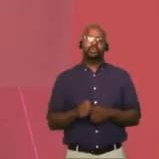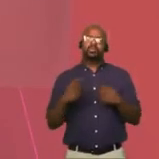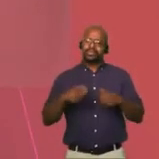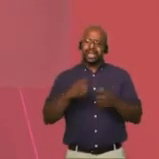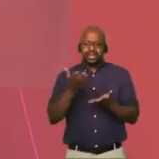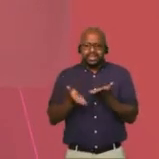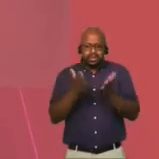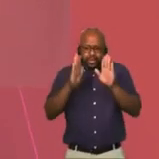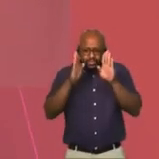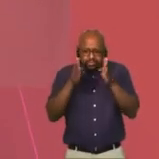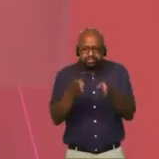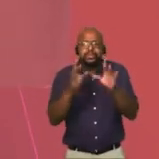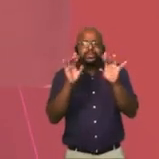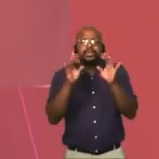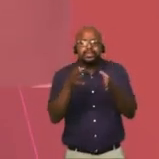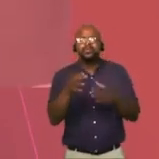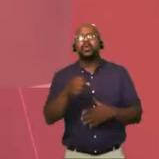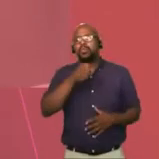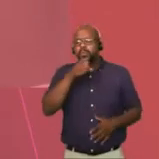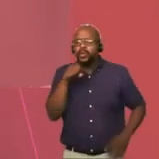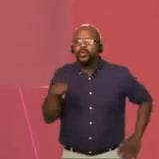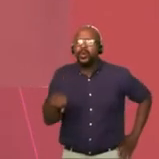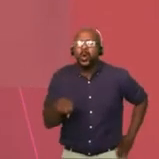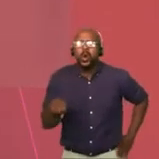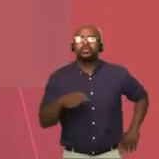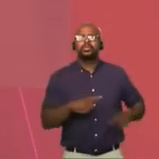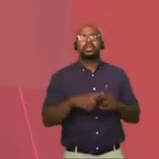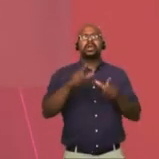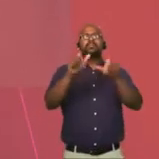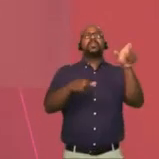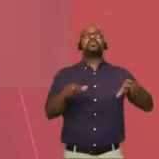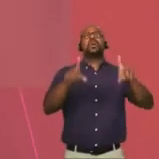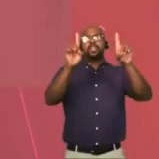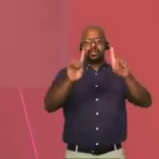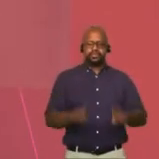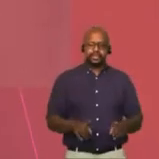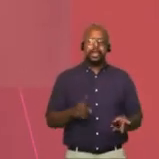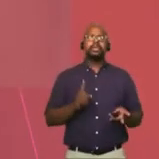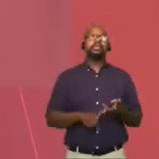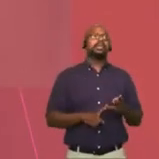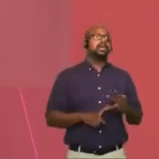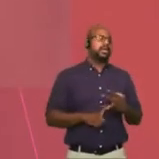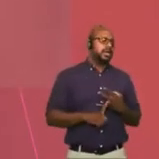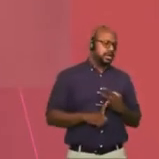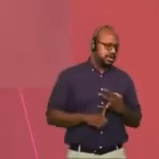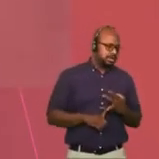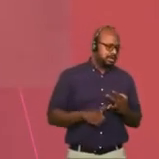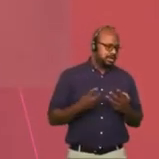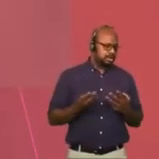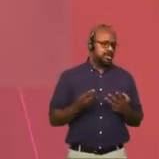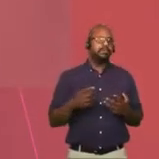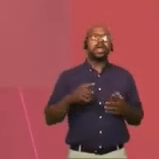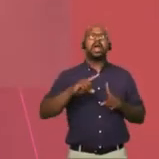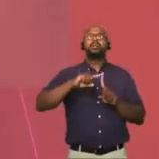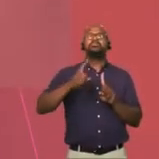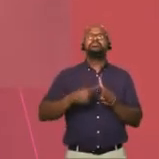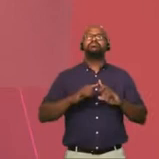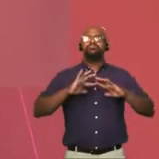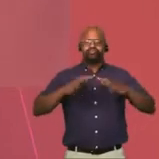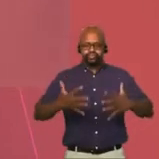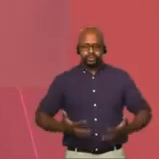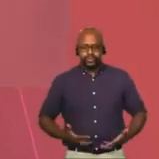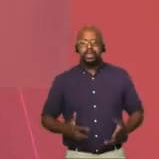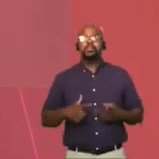atendimento específico para o idoso para pessoa com deficiência para para para gestante